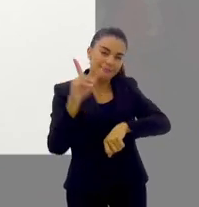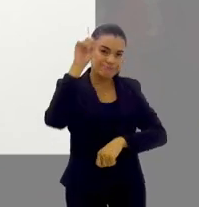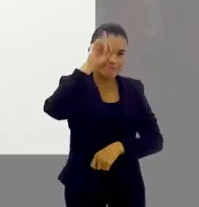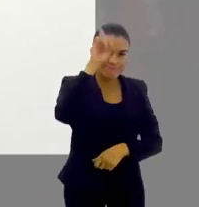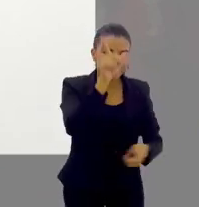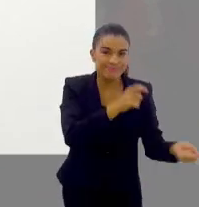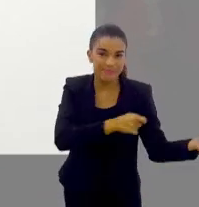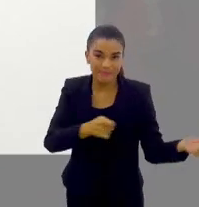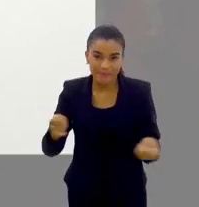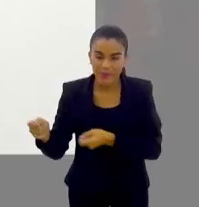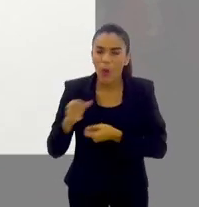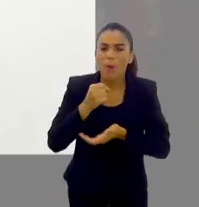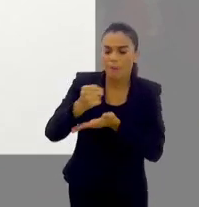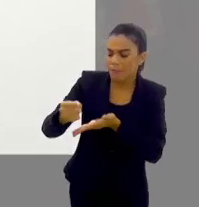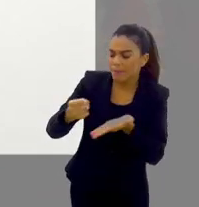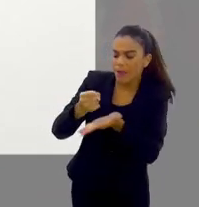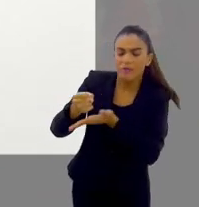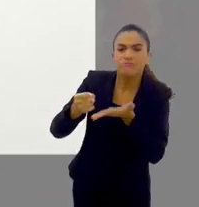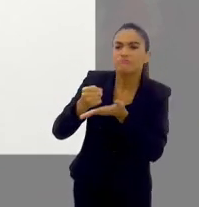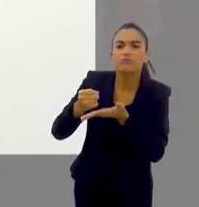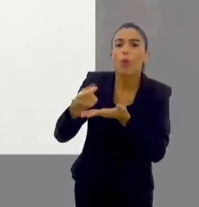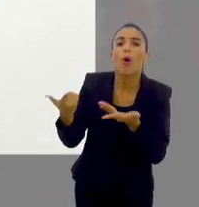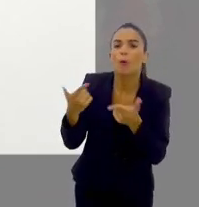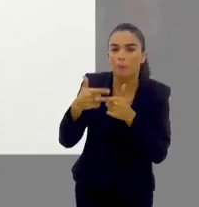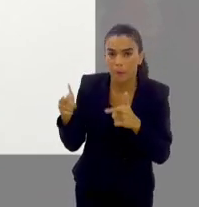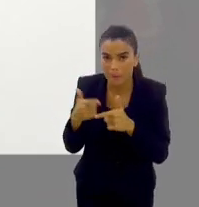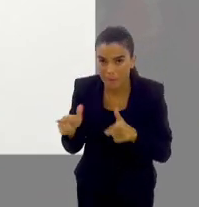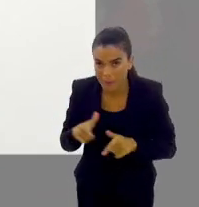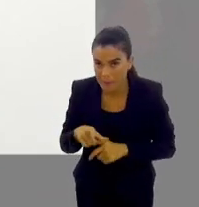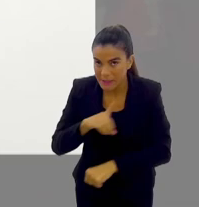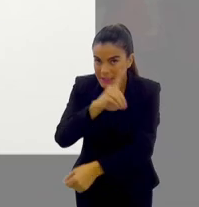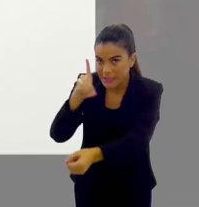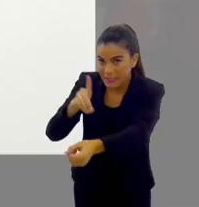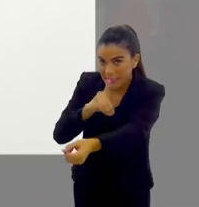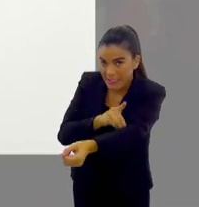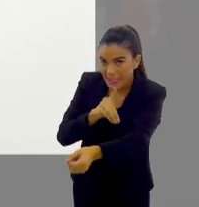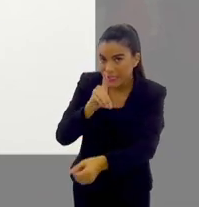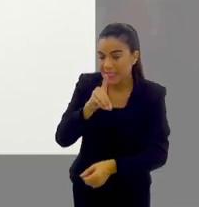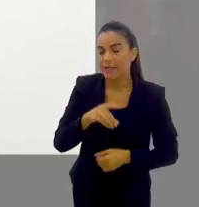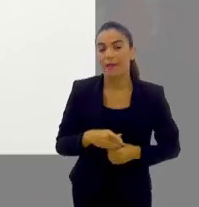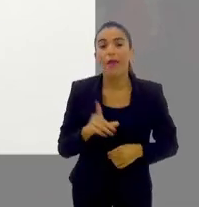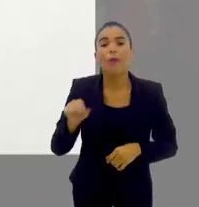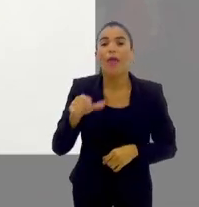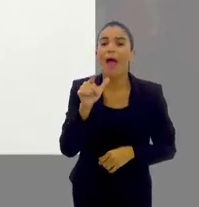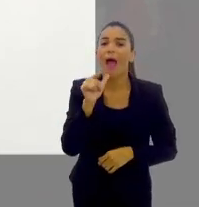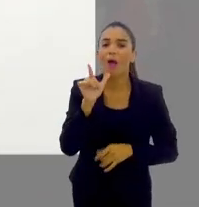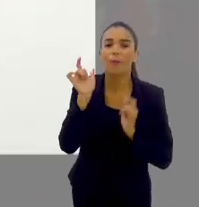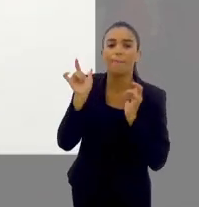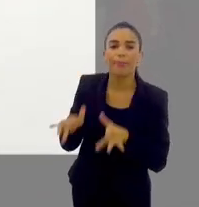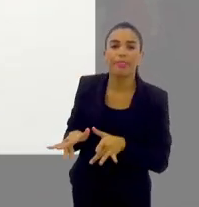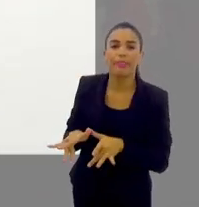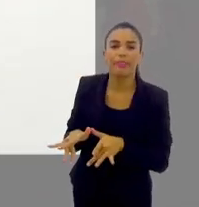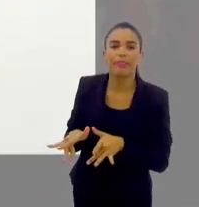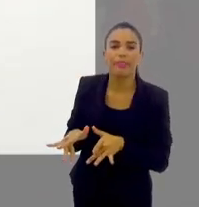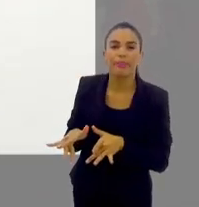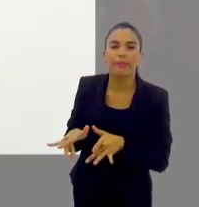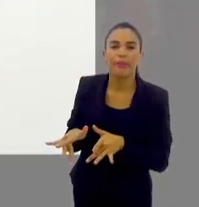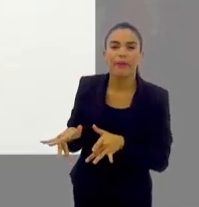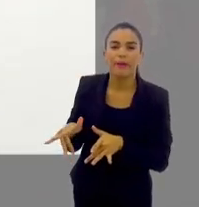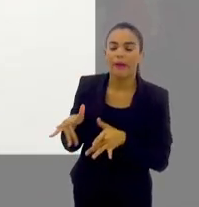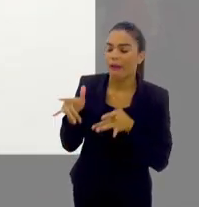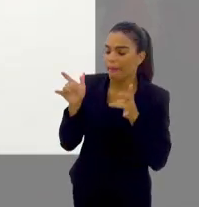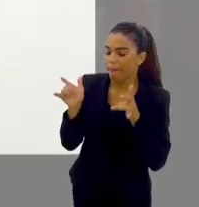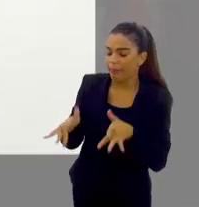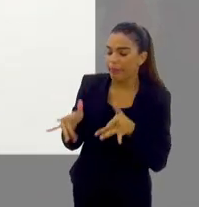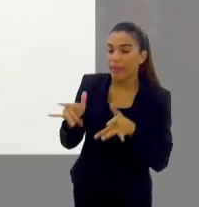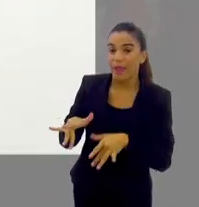dia, né? Então, basicamente, qual que é o grande problema da dengue? É a água parada, né? O vírus